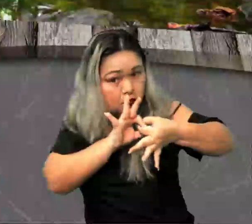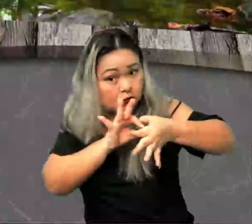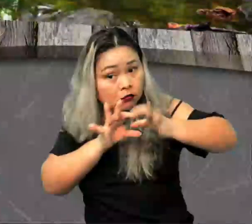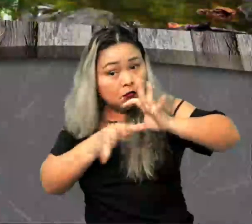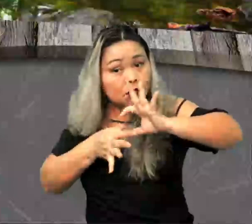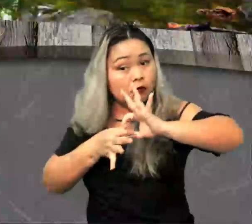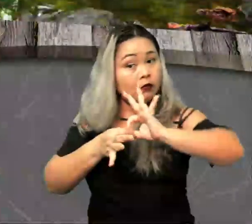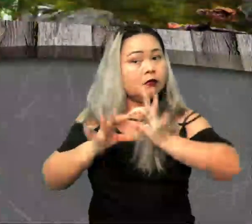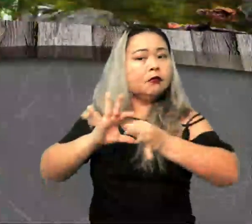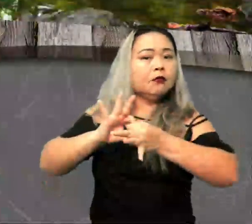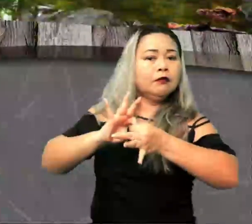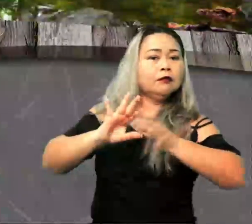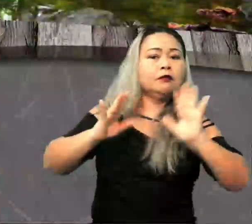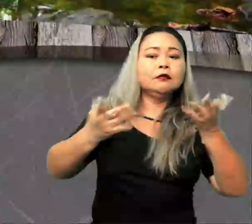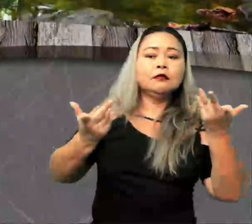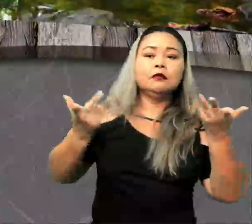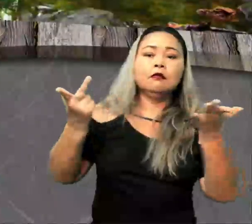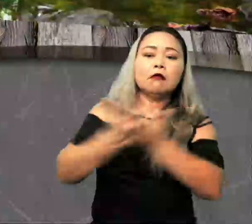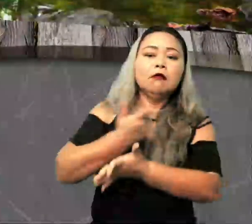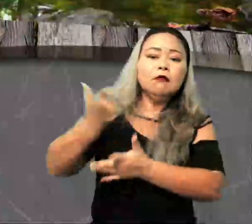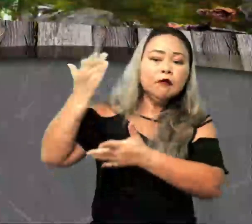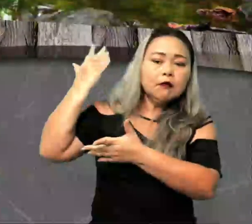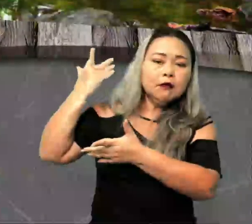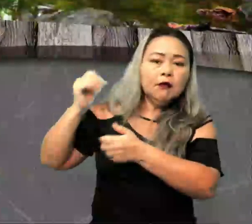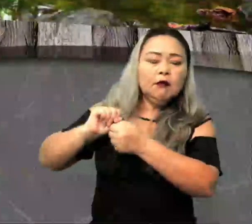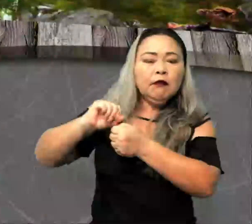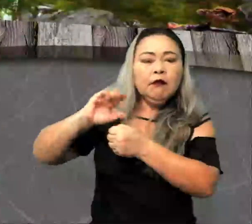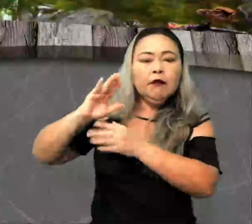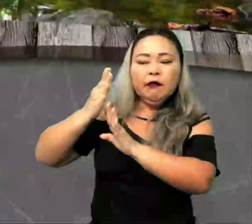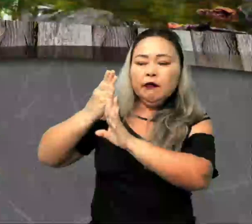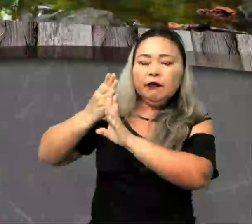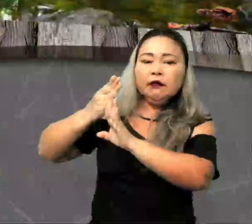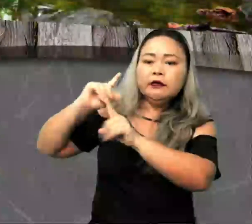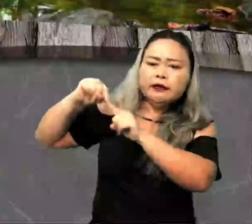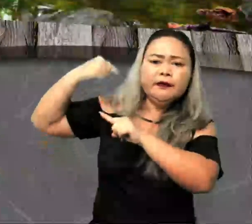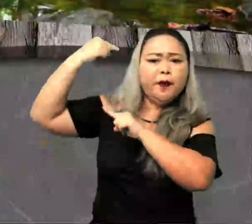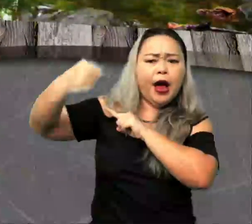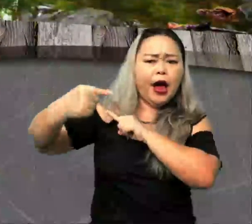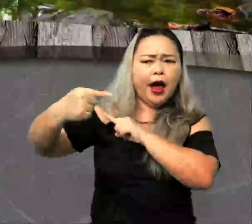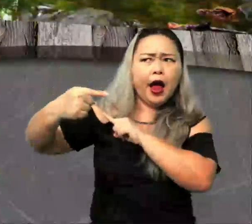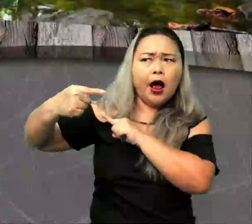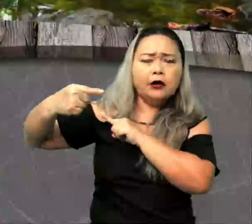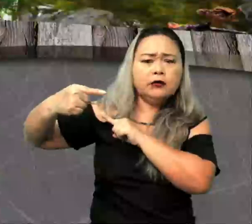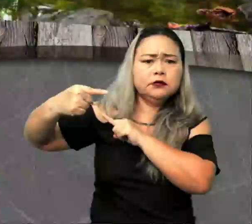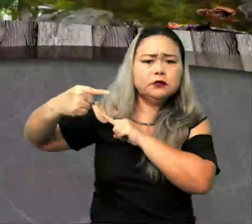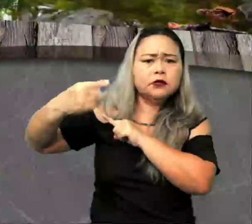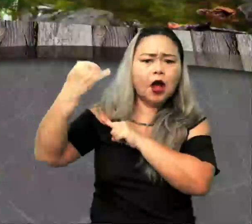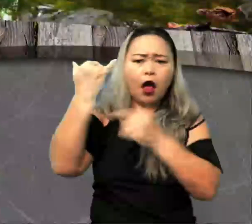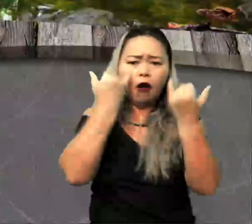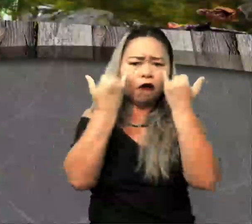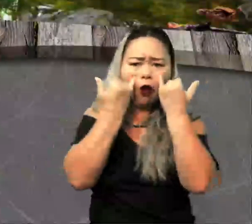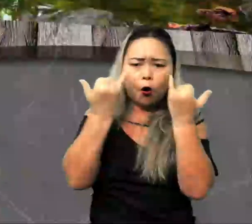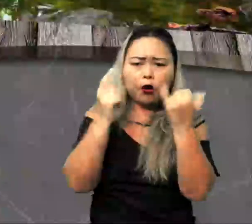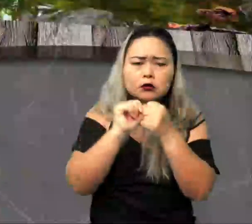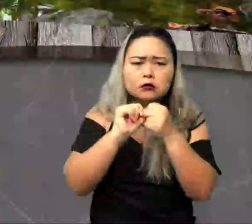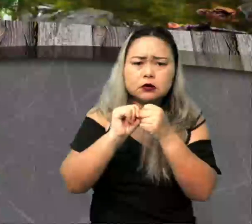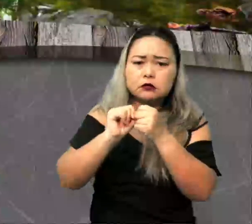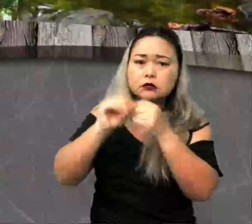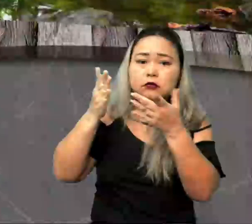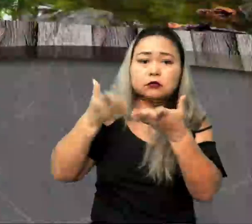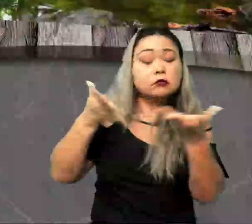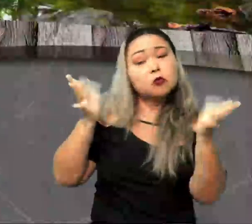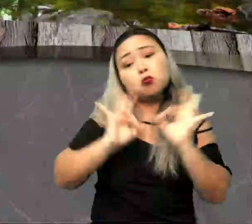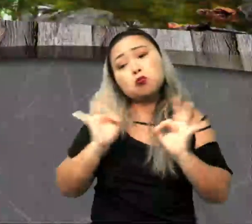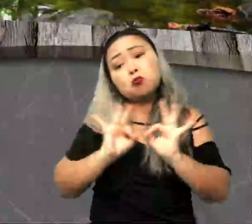uma coisa e outra, entre um fato e outro. Tá bom? Às vezes você vai ter um pum, você salta a informação, você realmente tem um abismo aqui